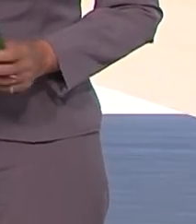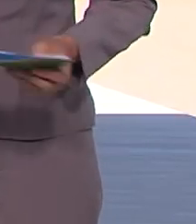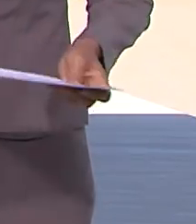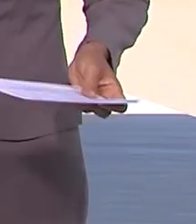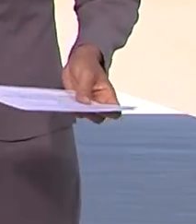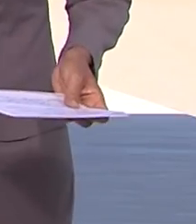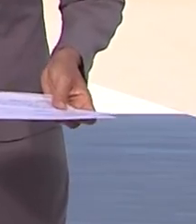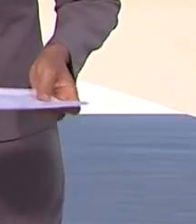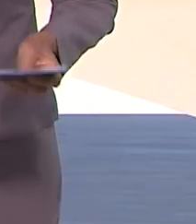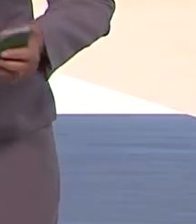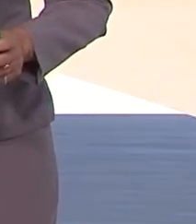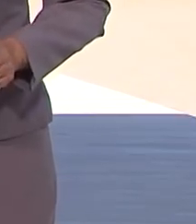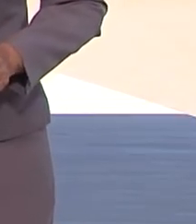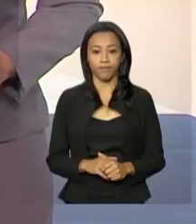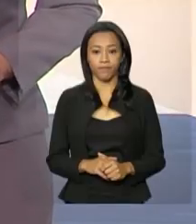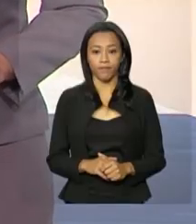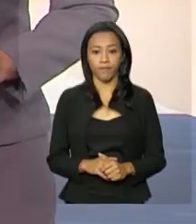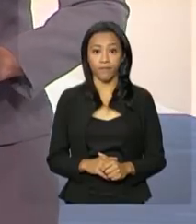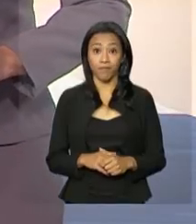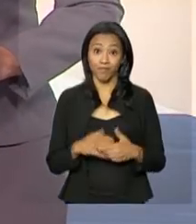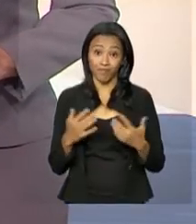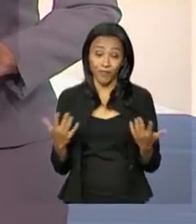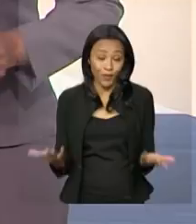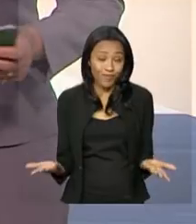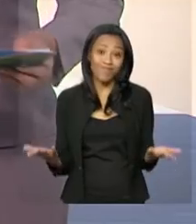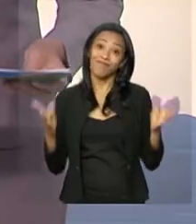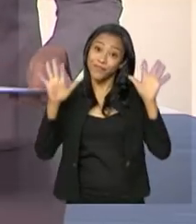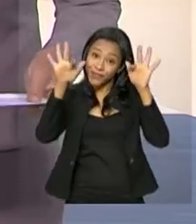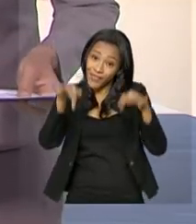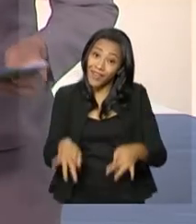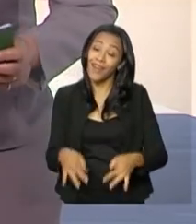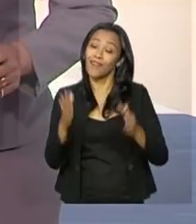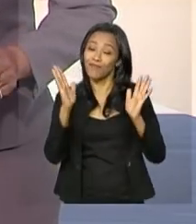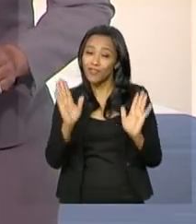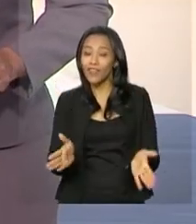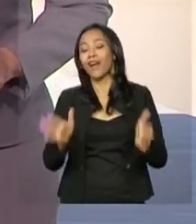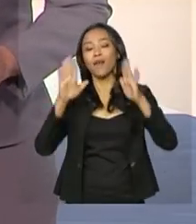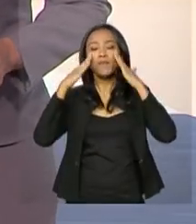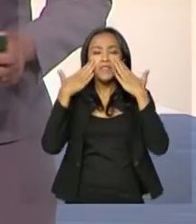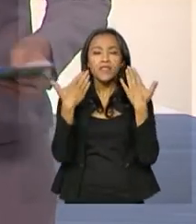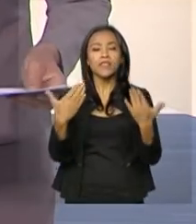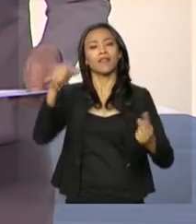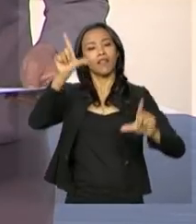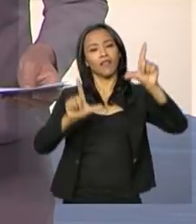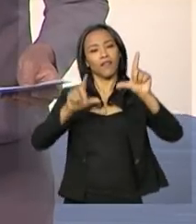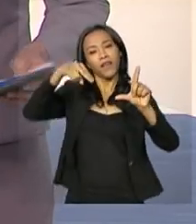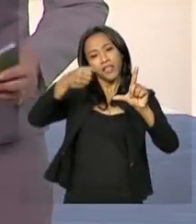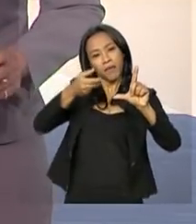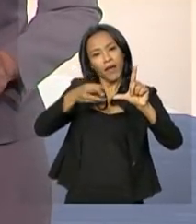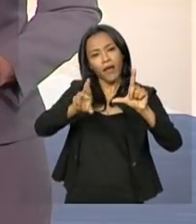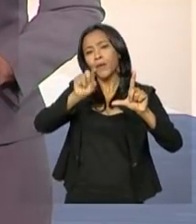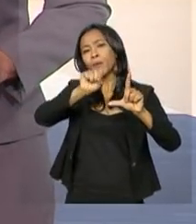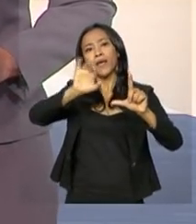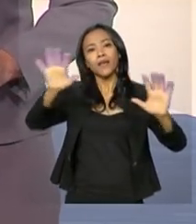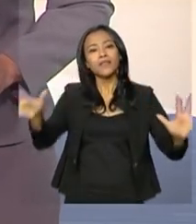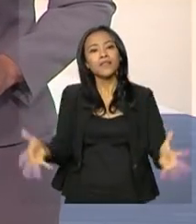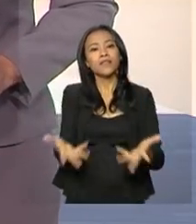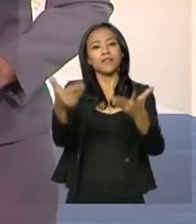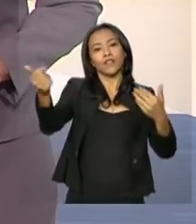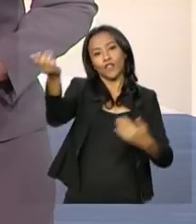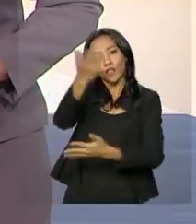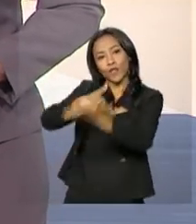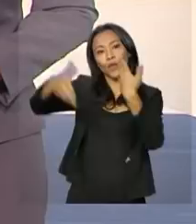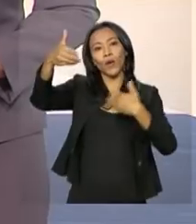Bom, estamos chegando ao final desta transmissão ao vivo da TV NBR da cerimônia da troca da